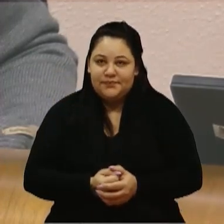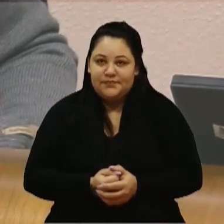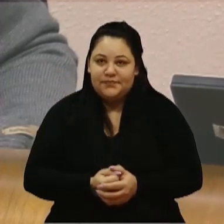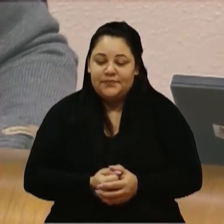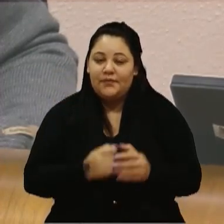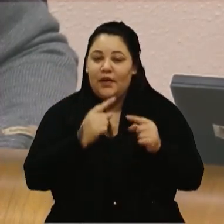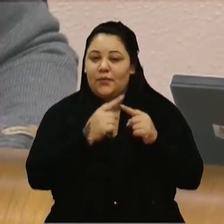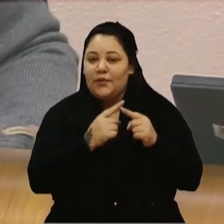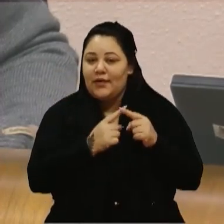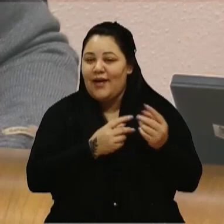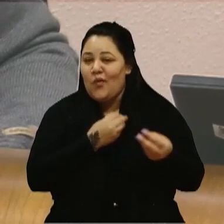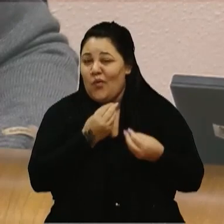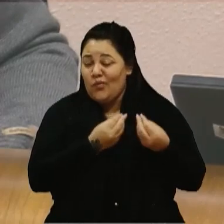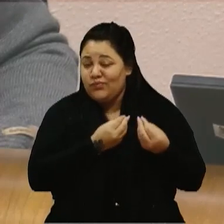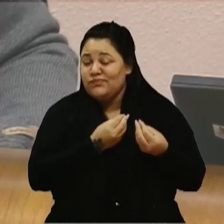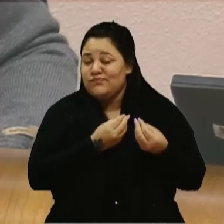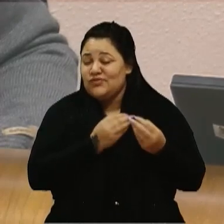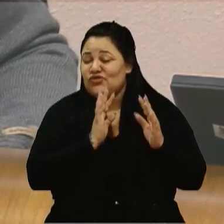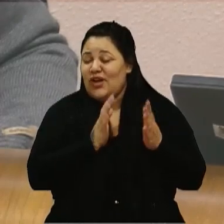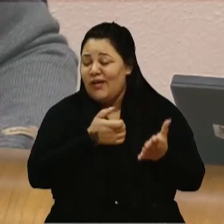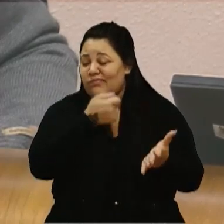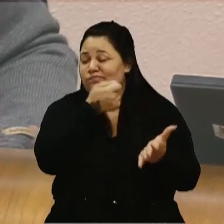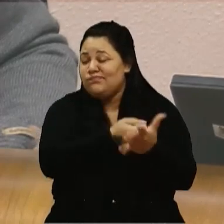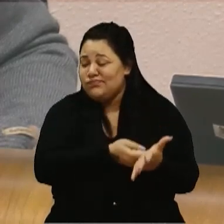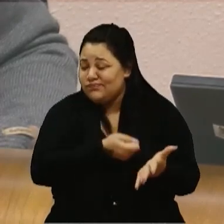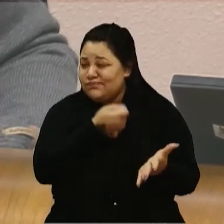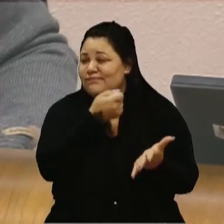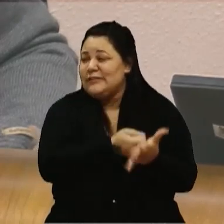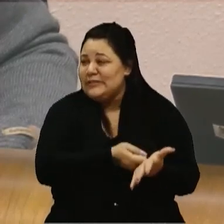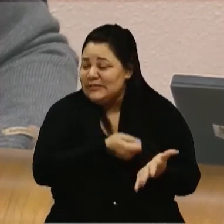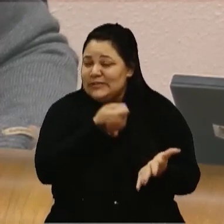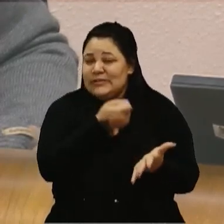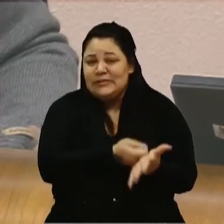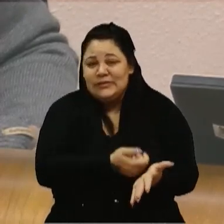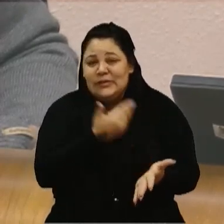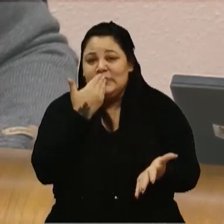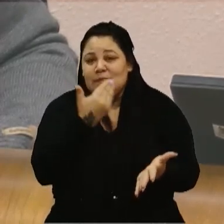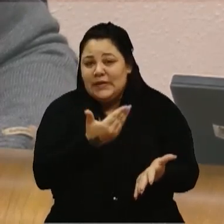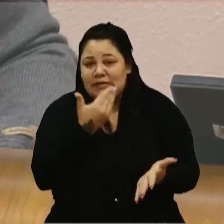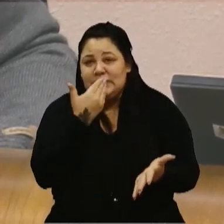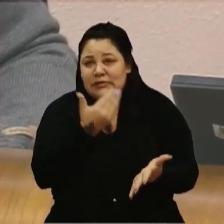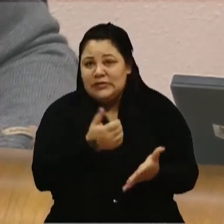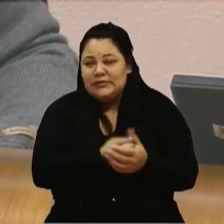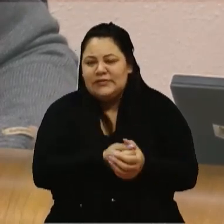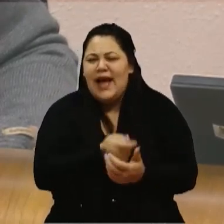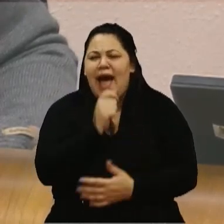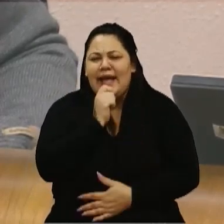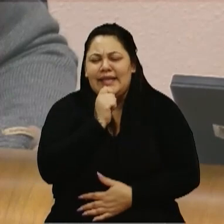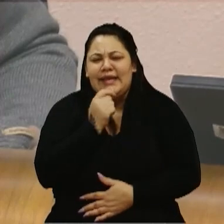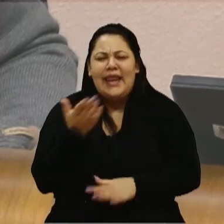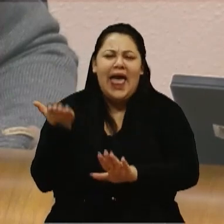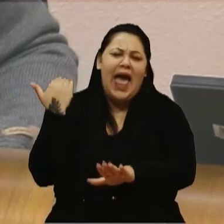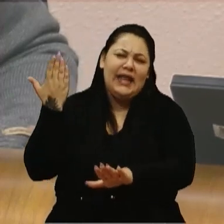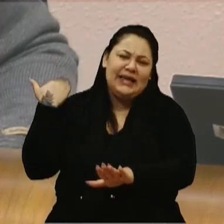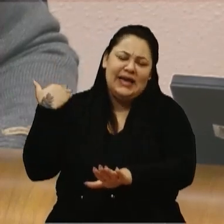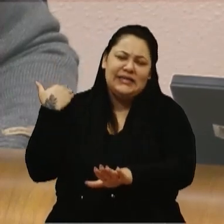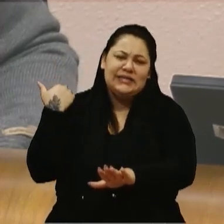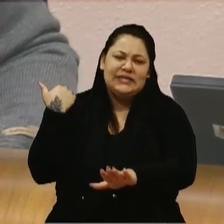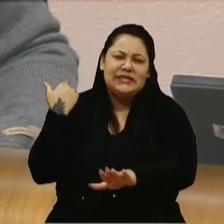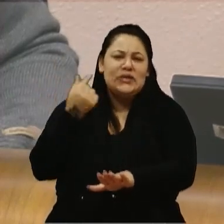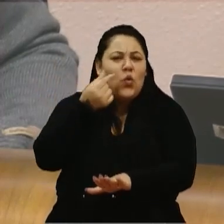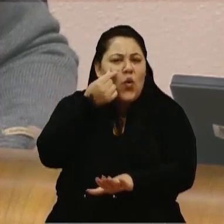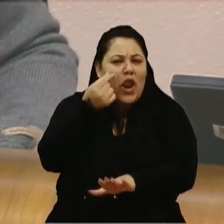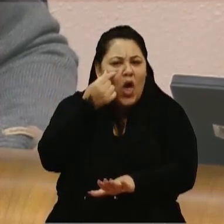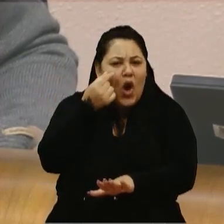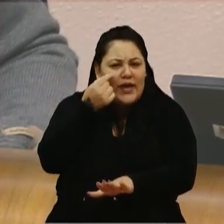Brilhantes, porque como a gente luta tanto tempo, né? Ainda quando o Eloy ali assumiu como vice-prefeito com